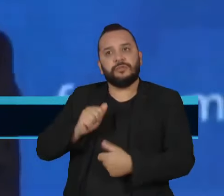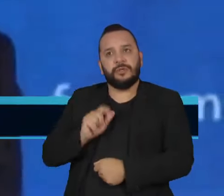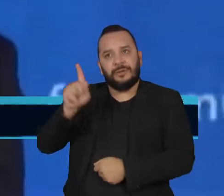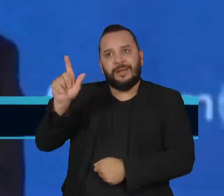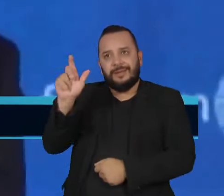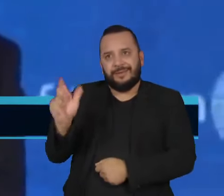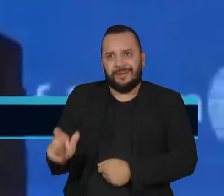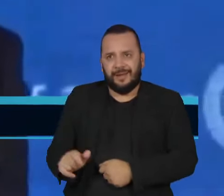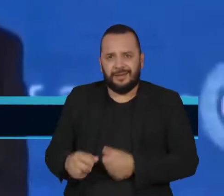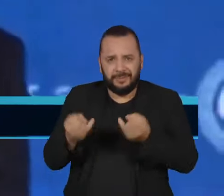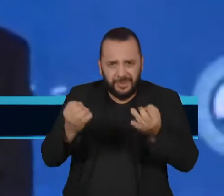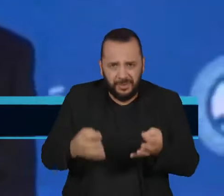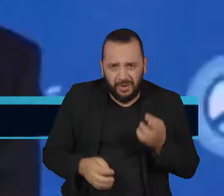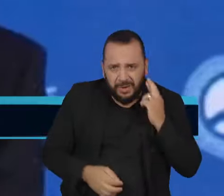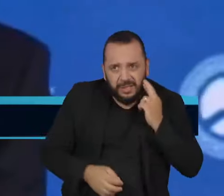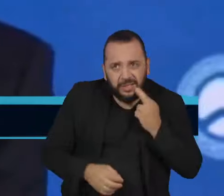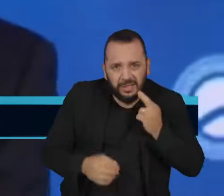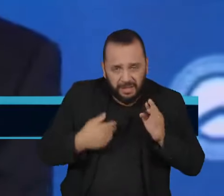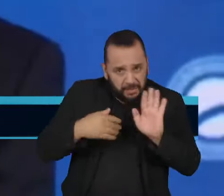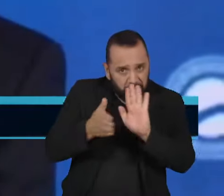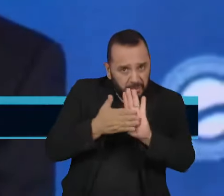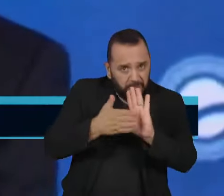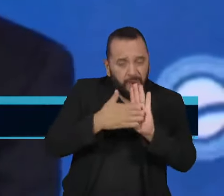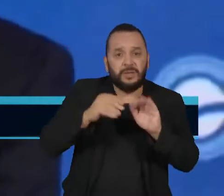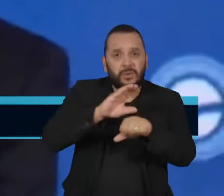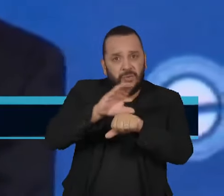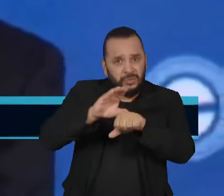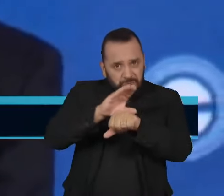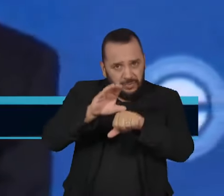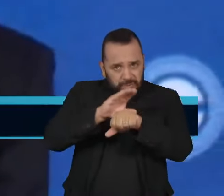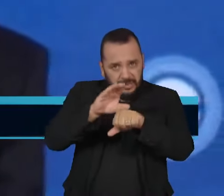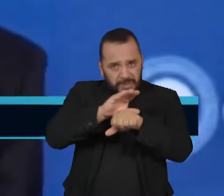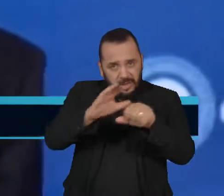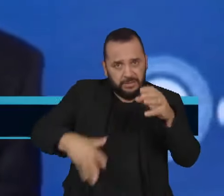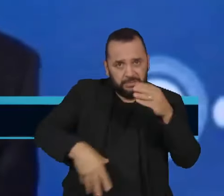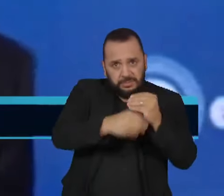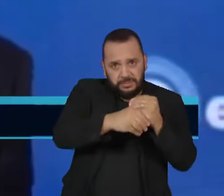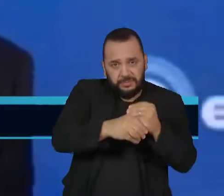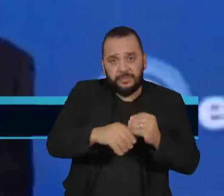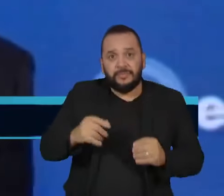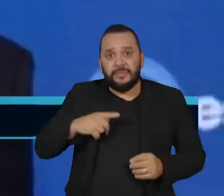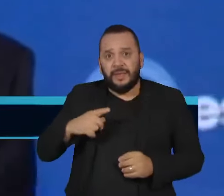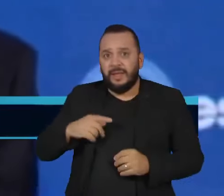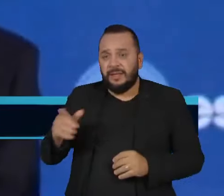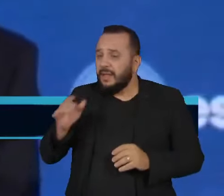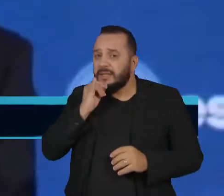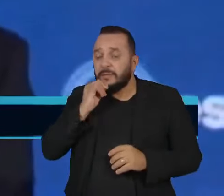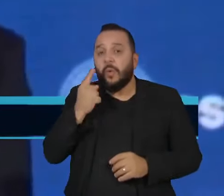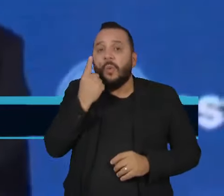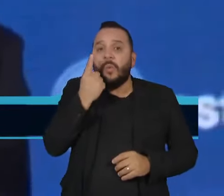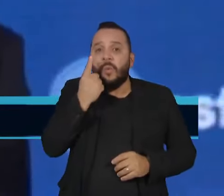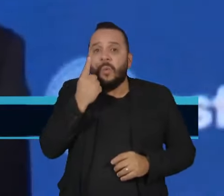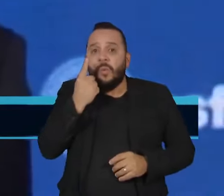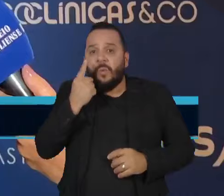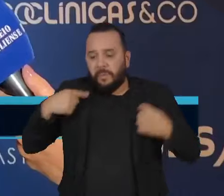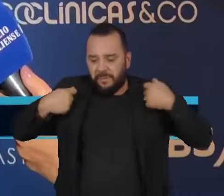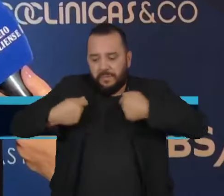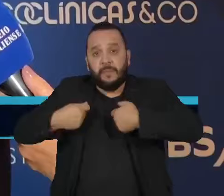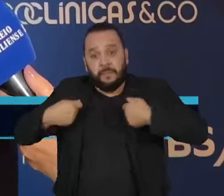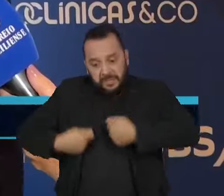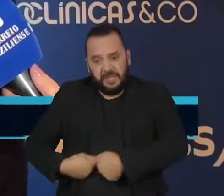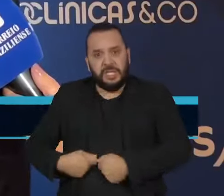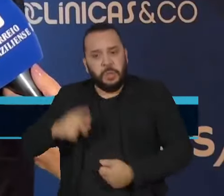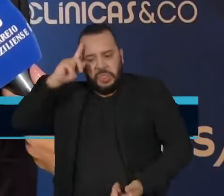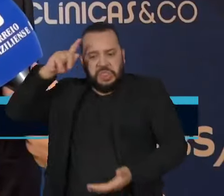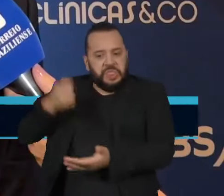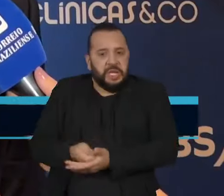Senado negou que a proposta de emenda à Constituição que limita as decisões tomadas por apenas um ministro seja alguma forma de afronta. Que ela